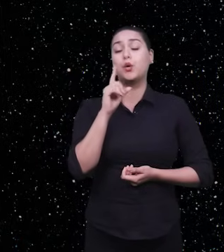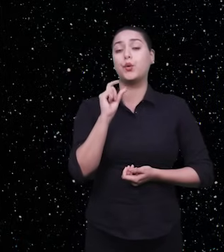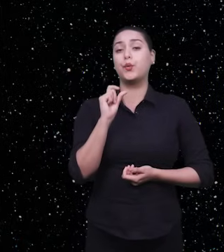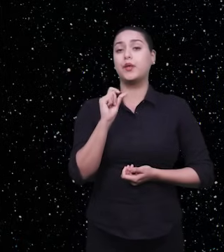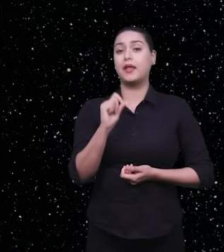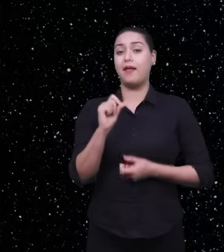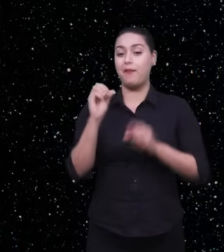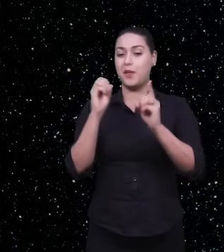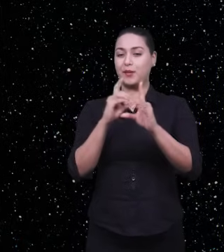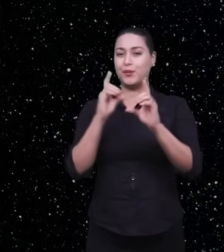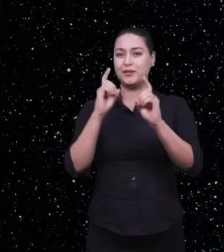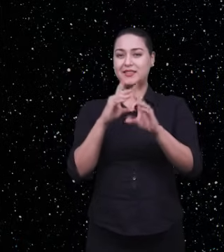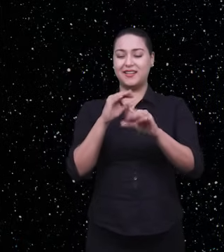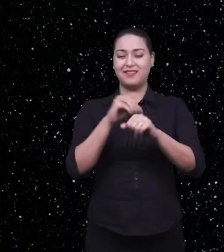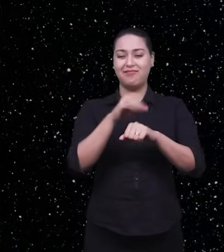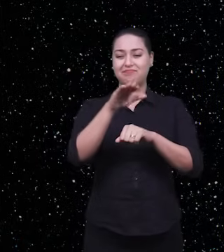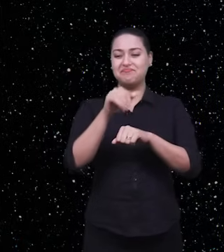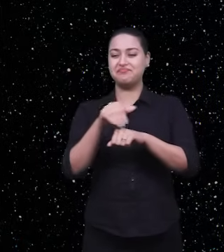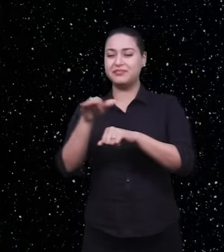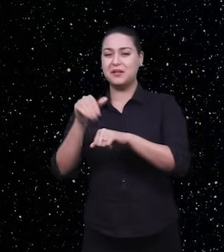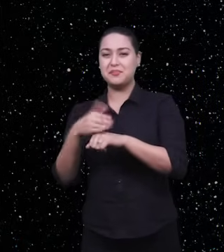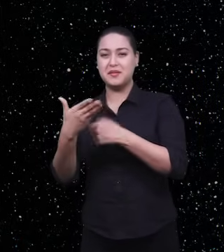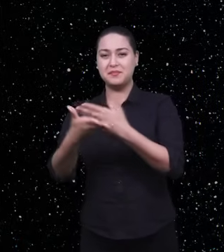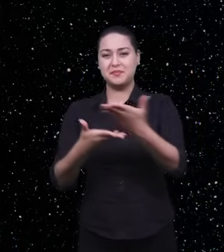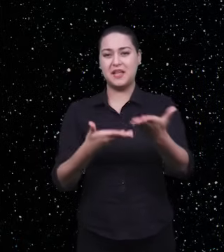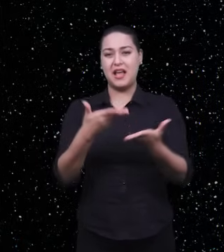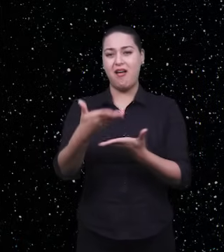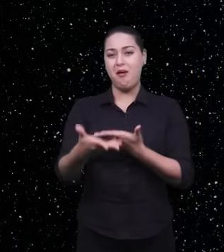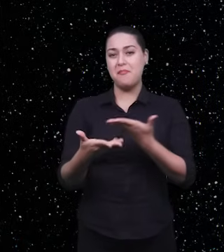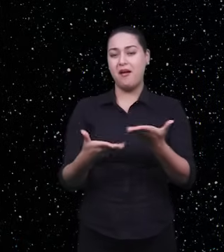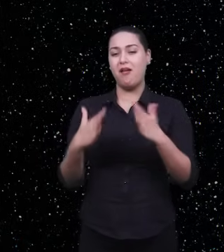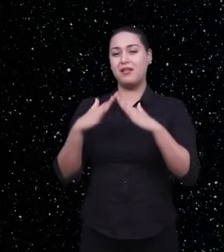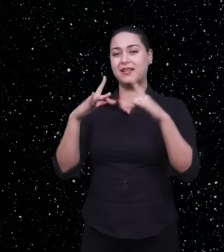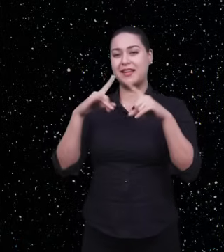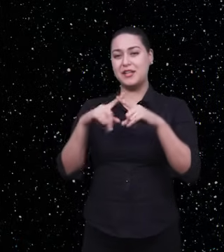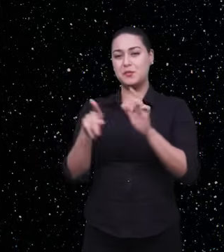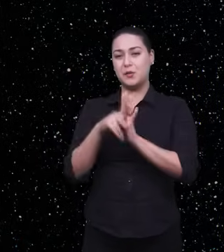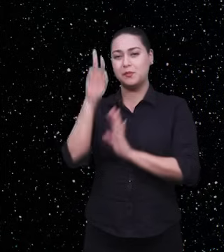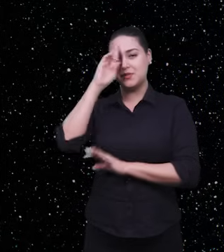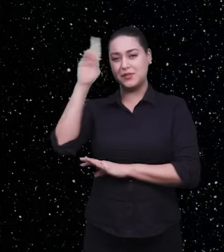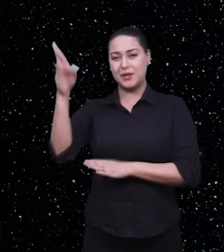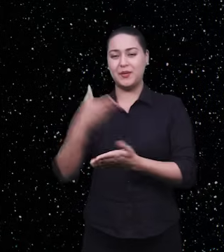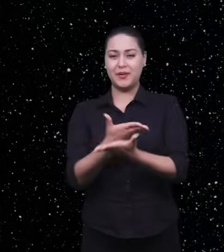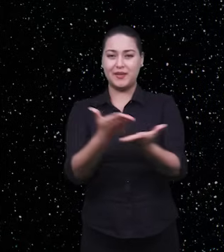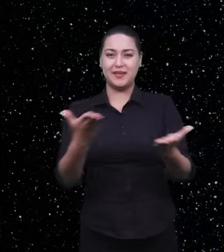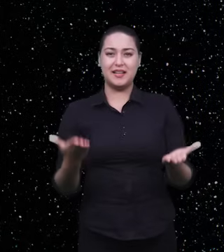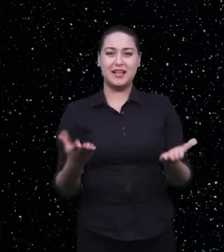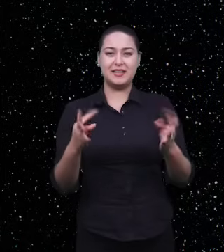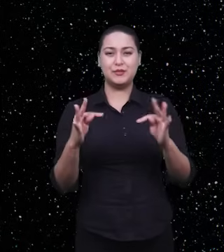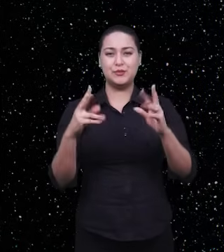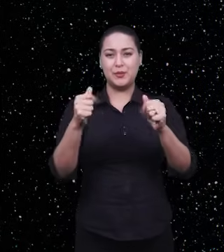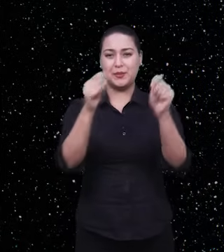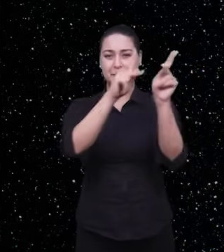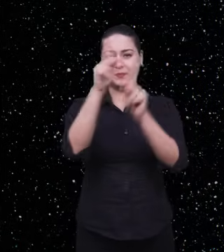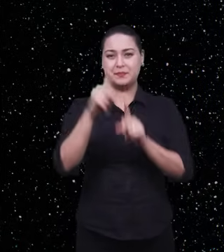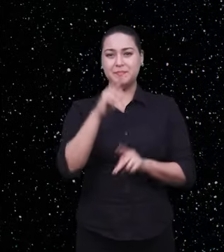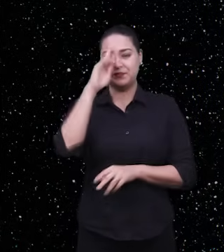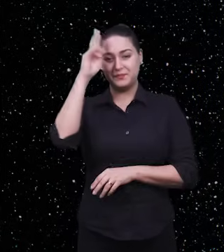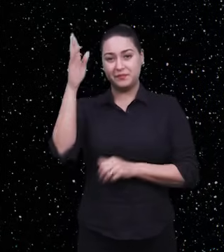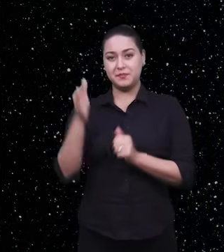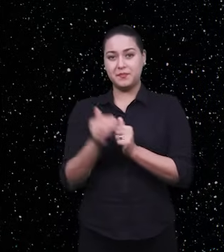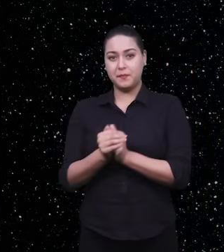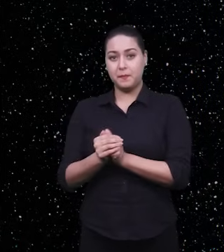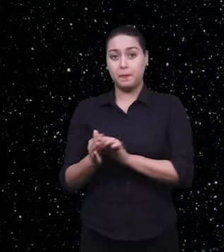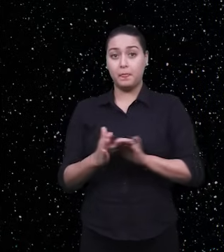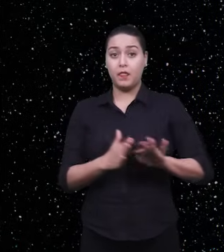para levarmos essa doutrina às ovelhas que pertencem ao Senhor. A paz do Senhor Jesus a todos. Cumprimento os